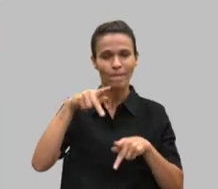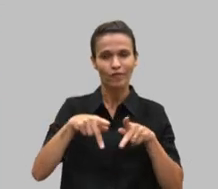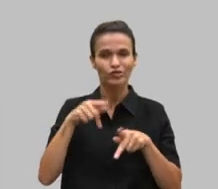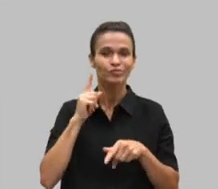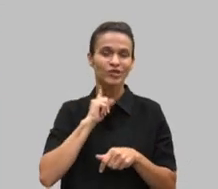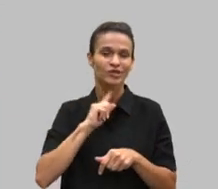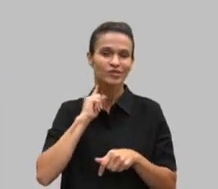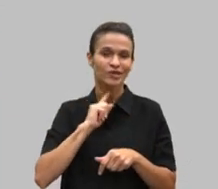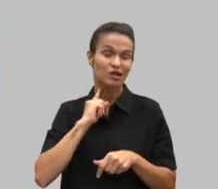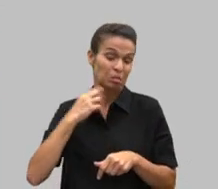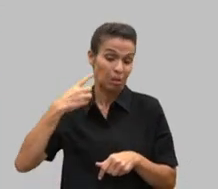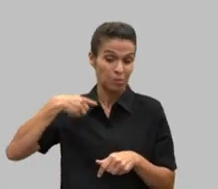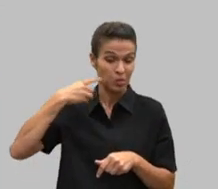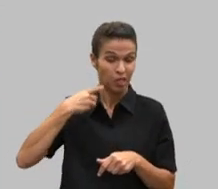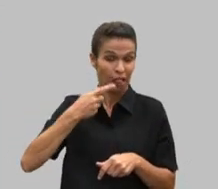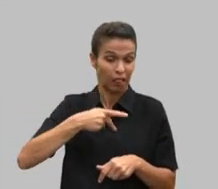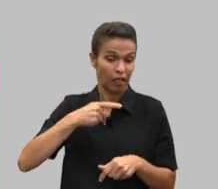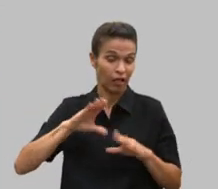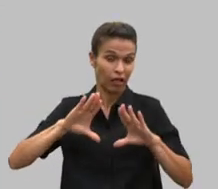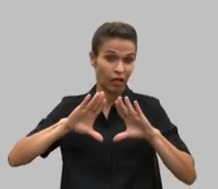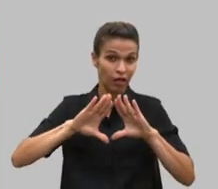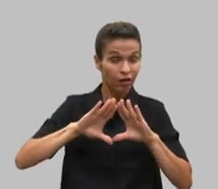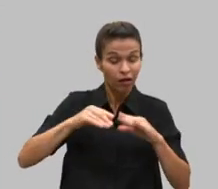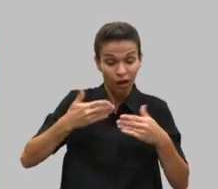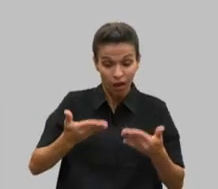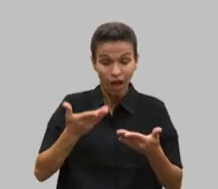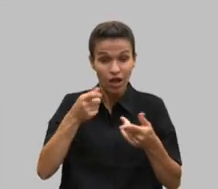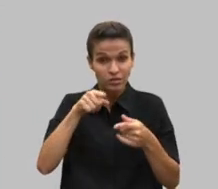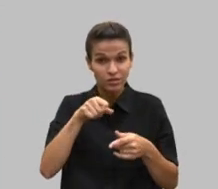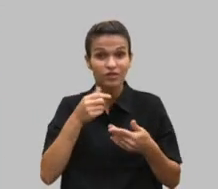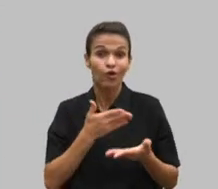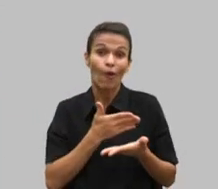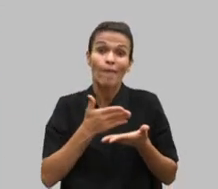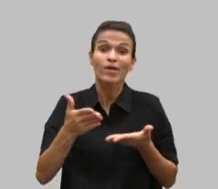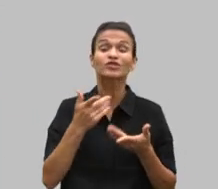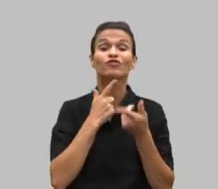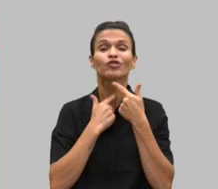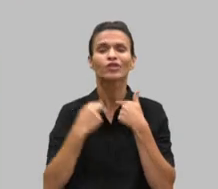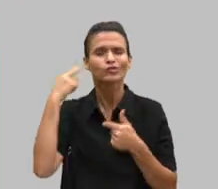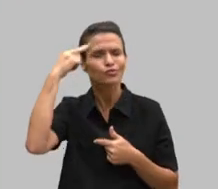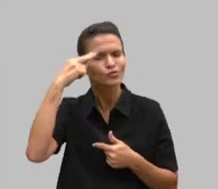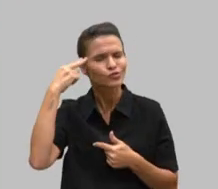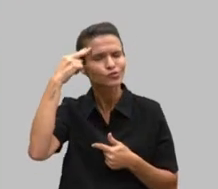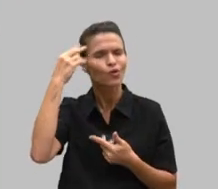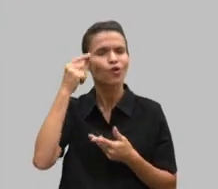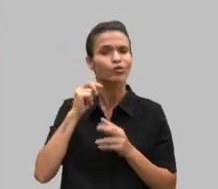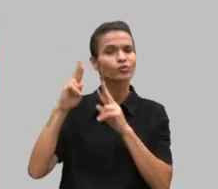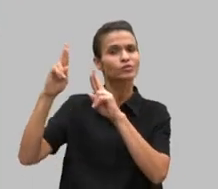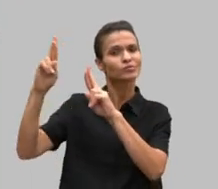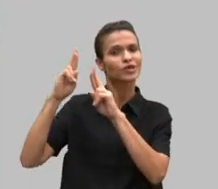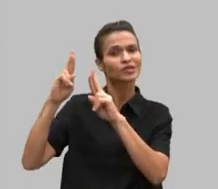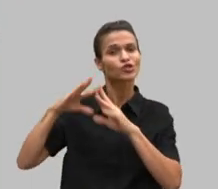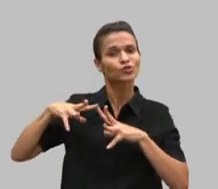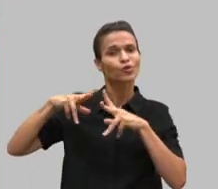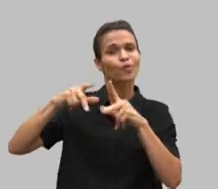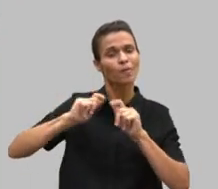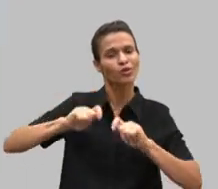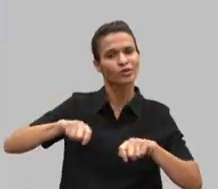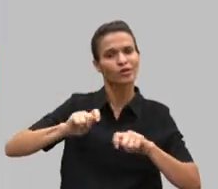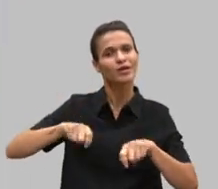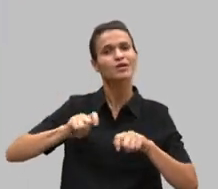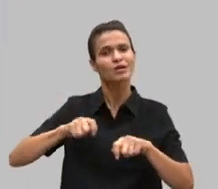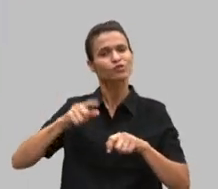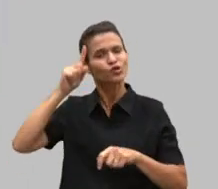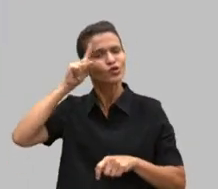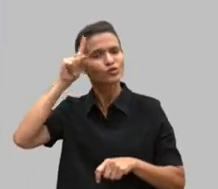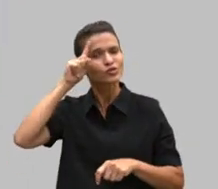nesta casa e é dessa forma que começa é com vontade é com sonho é com esperança de que todos nós podemos no dia